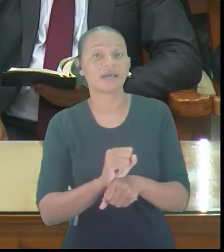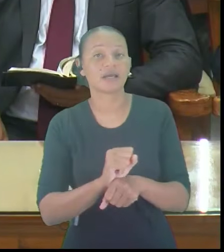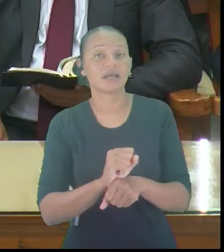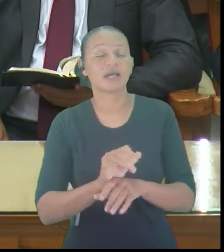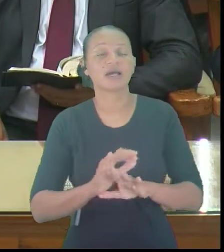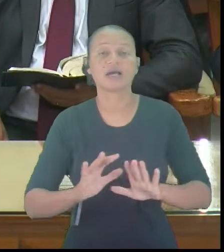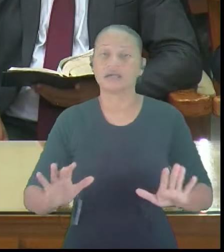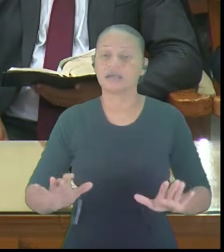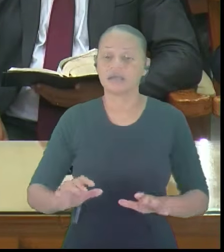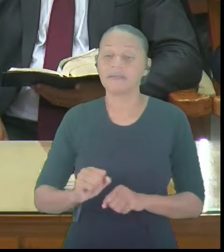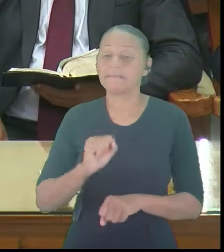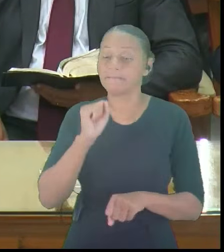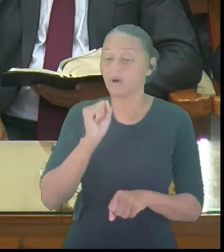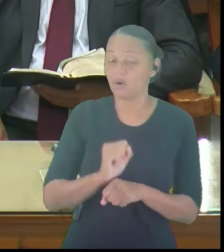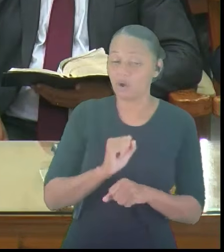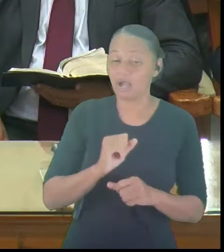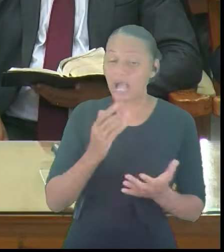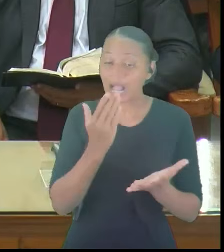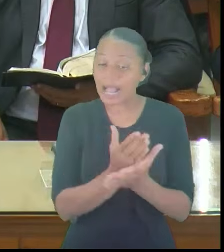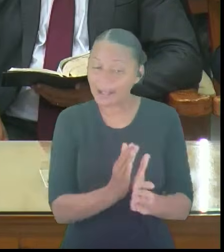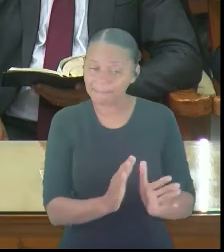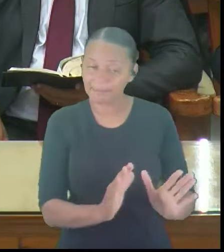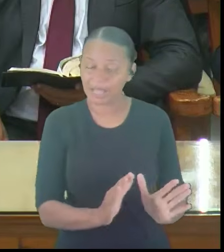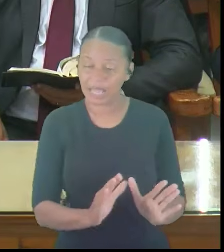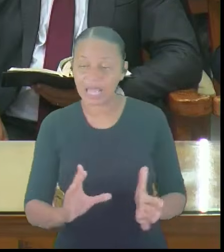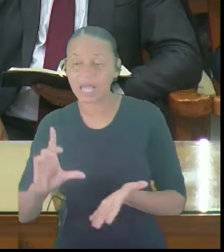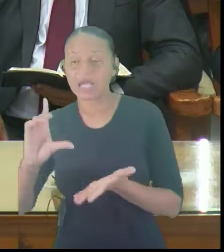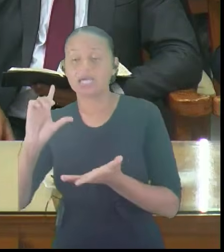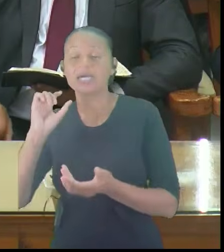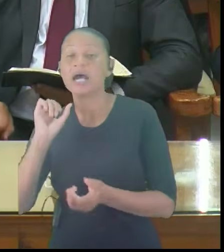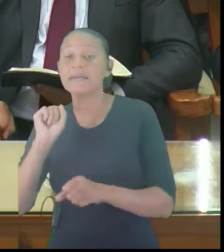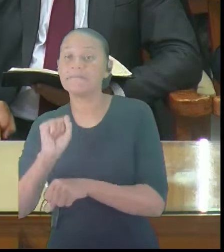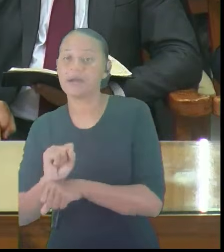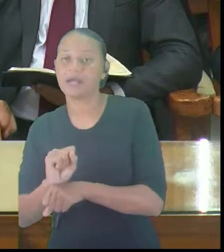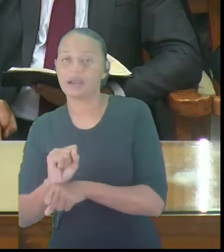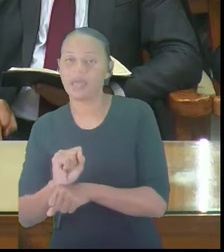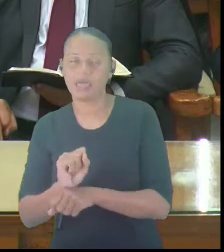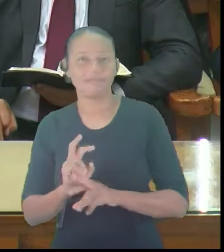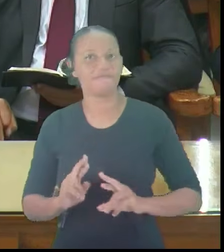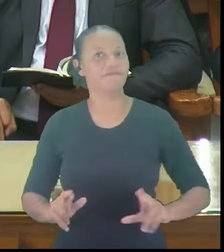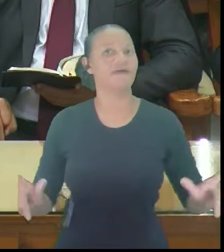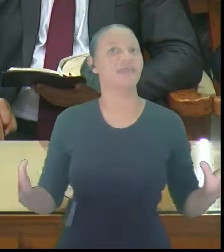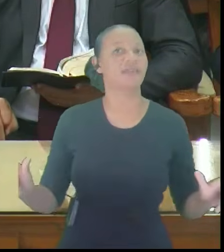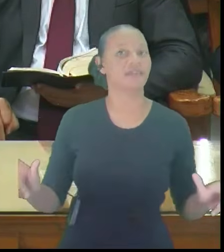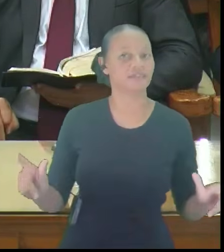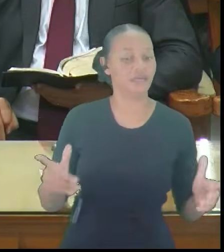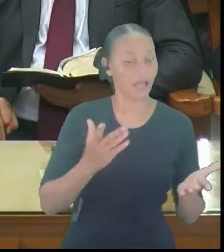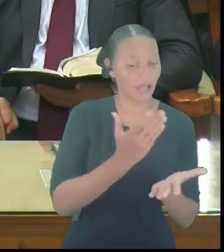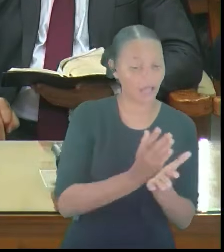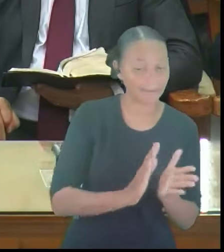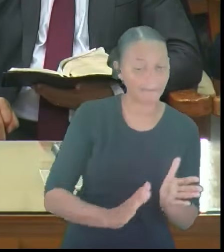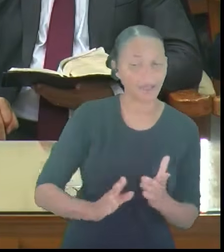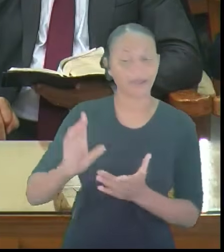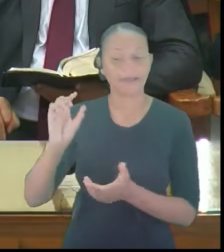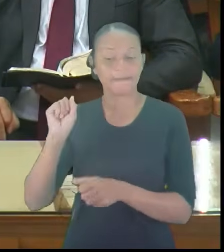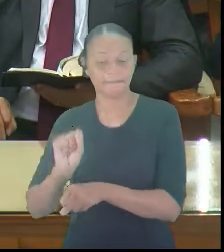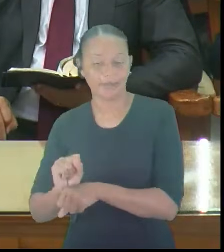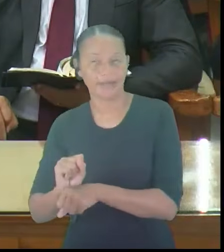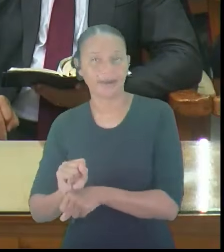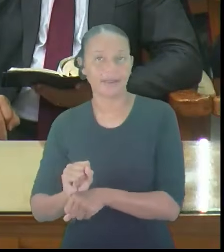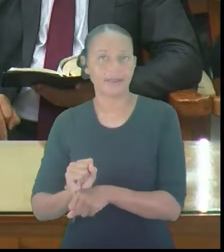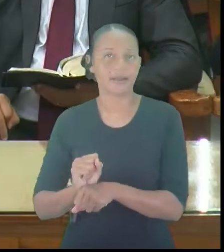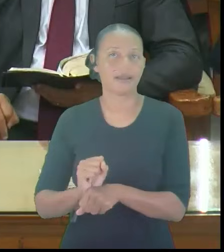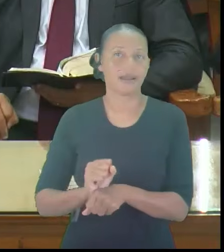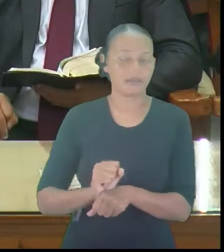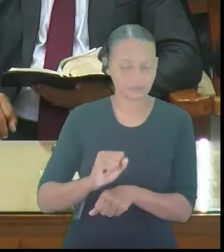coisa, parar é outra. O azeite da viúva parou. Ainda existia azeite, mas